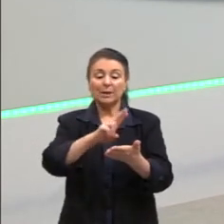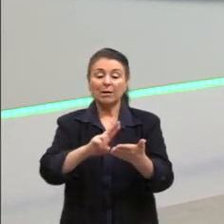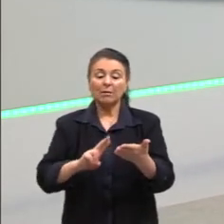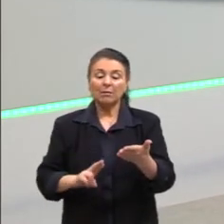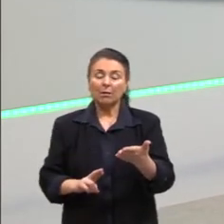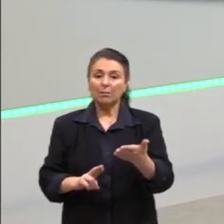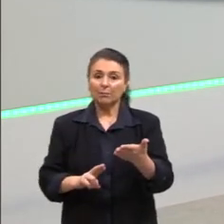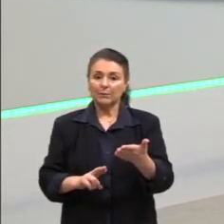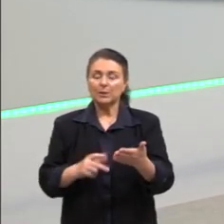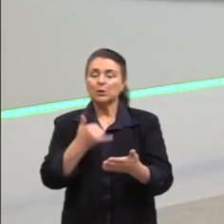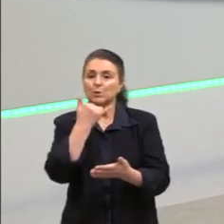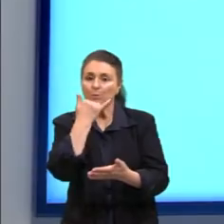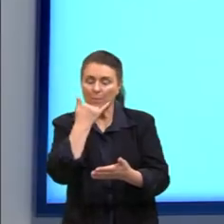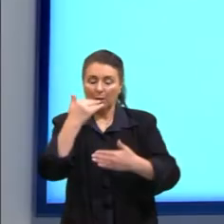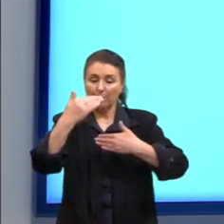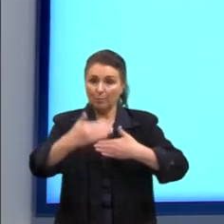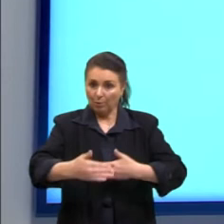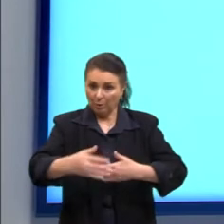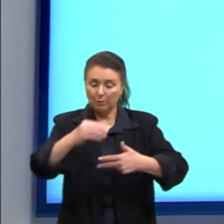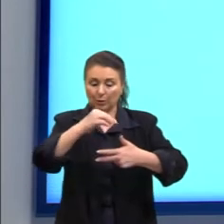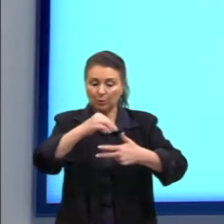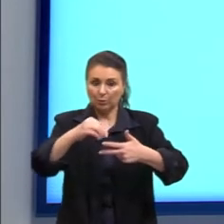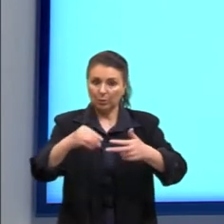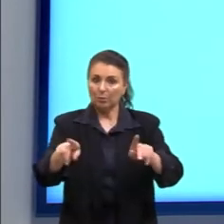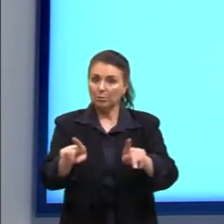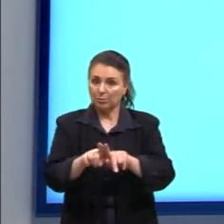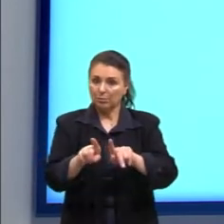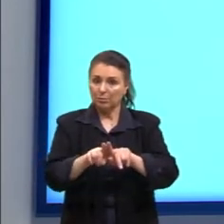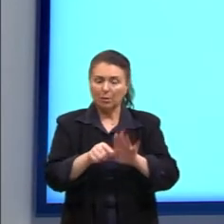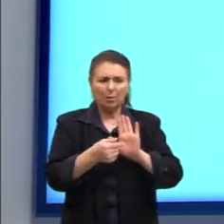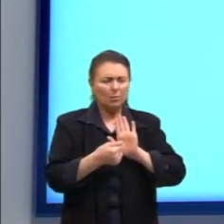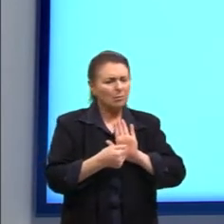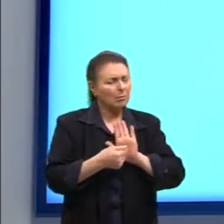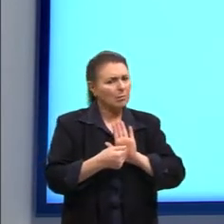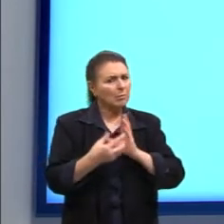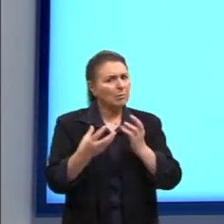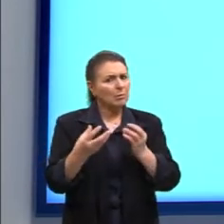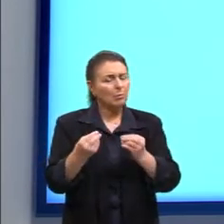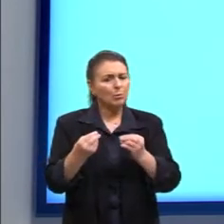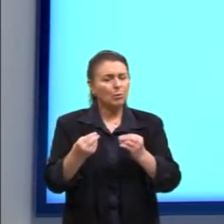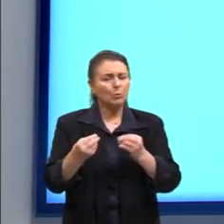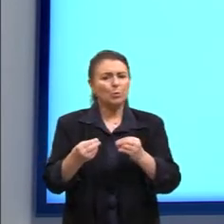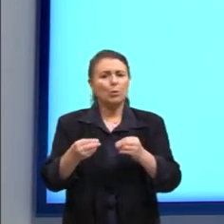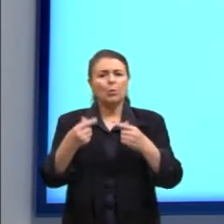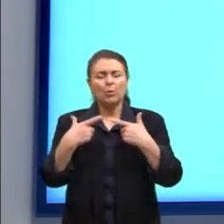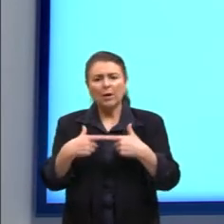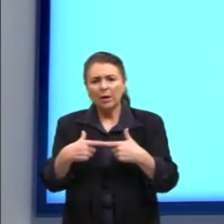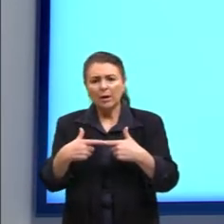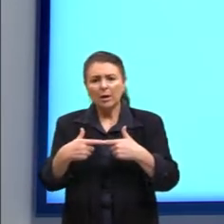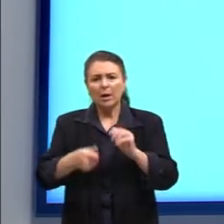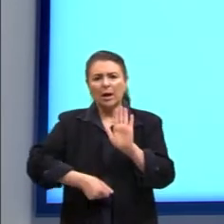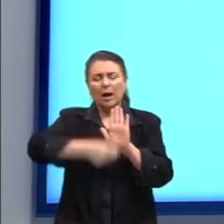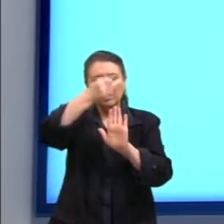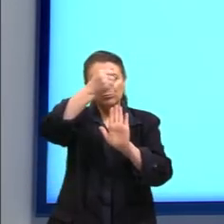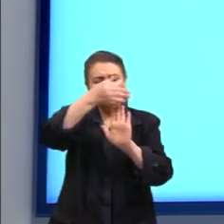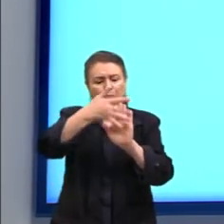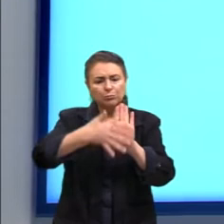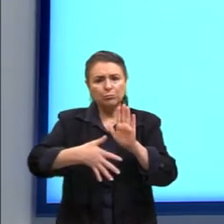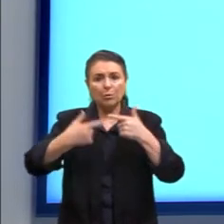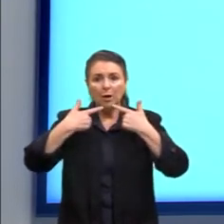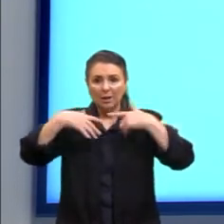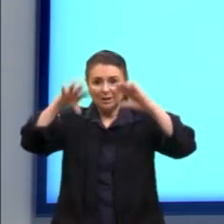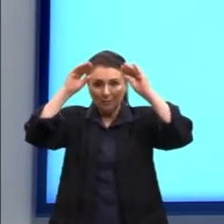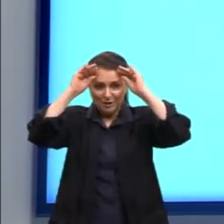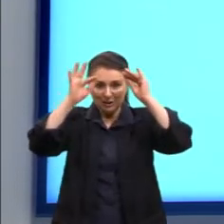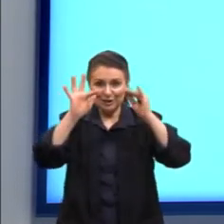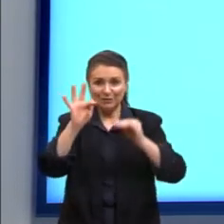Lá na redação não, lá na prova do Enem também aparece muito aí sobre figuras de linguagem, tá? Elas vão aparecer